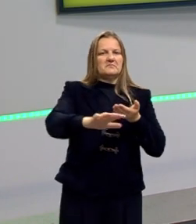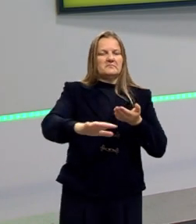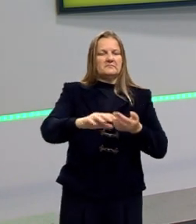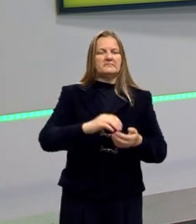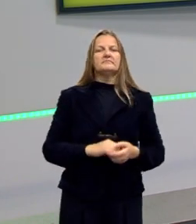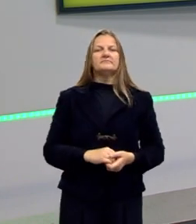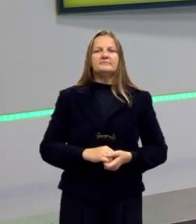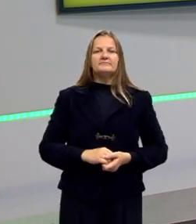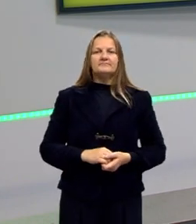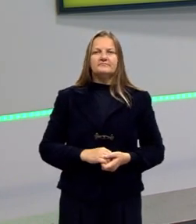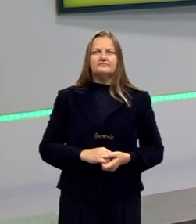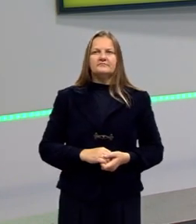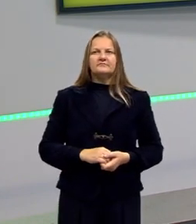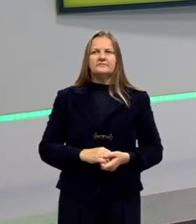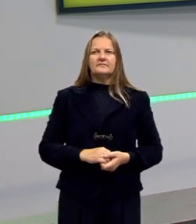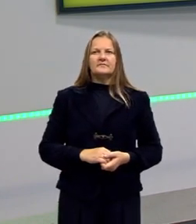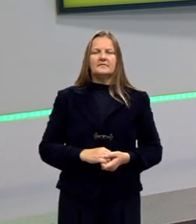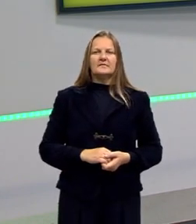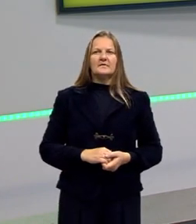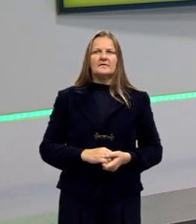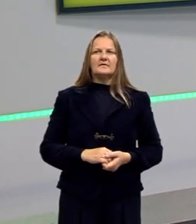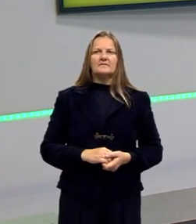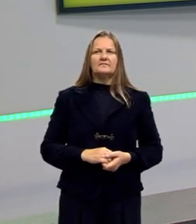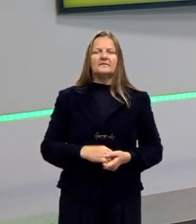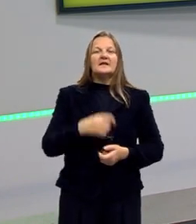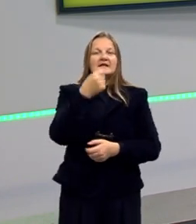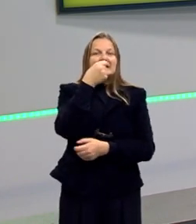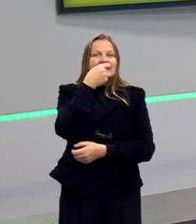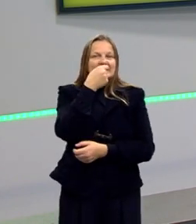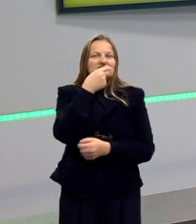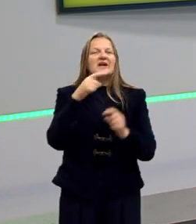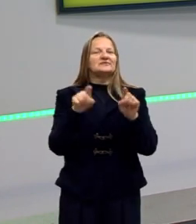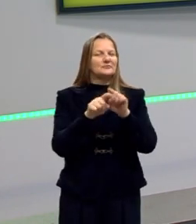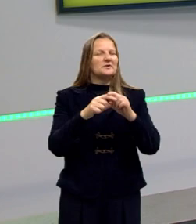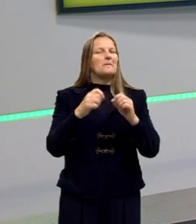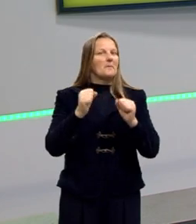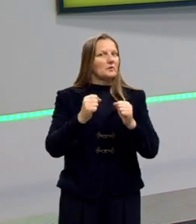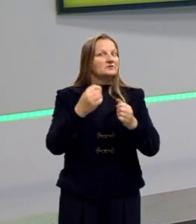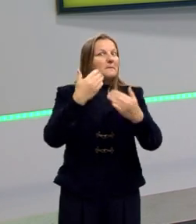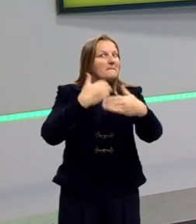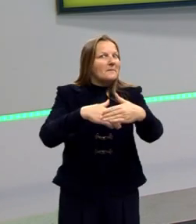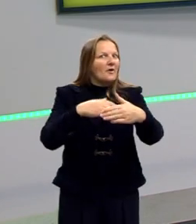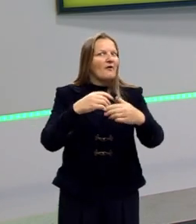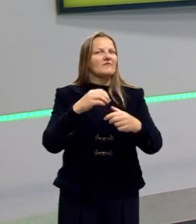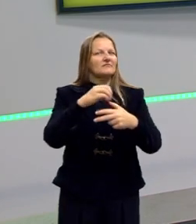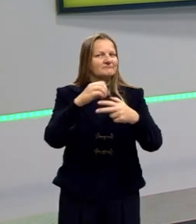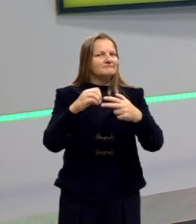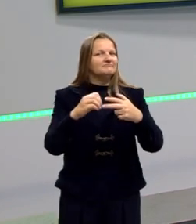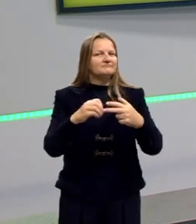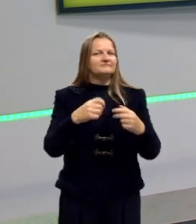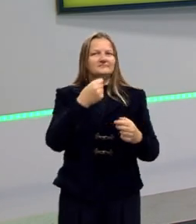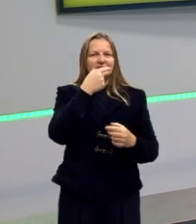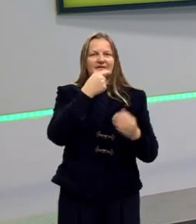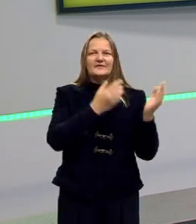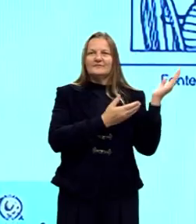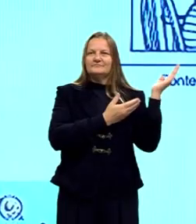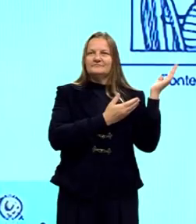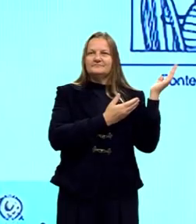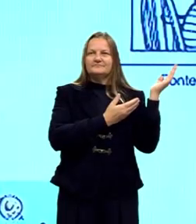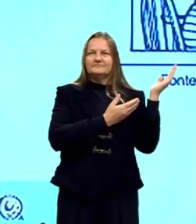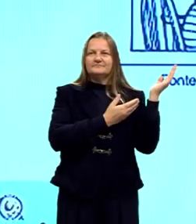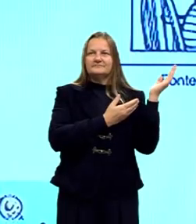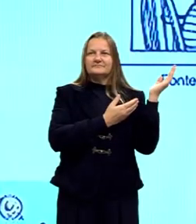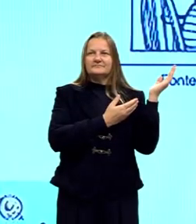tá essas são as questões aqui tem uma charge que muitas vezes pode aparecer para Tina é o Calvin e Haroldo é